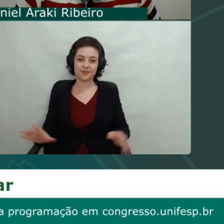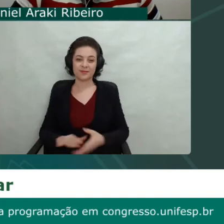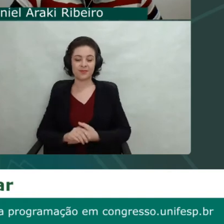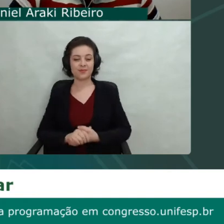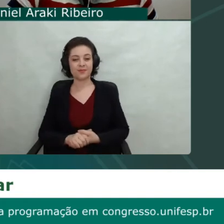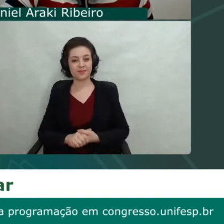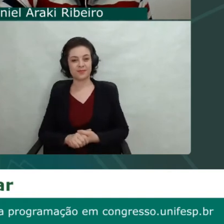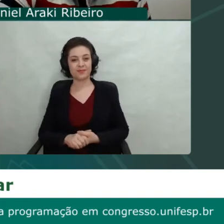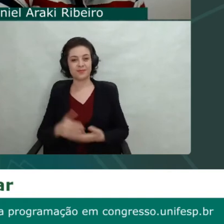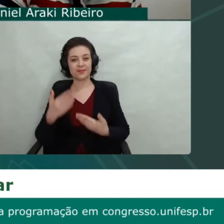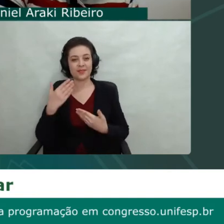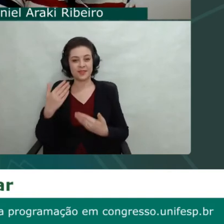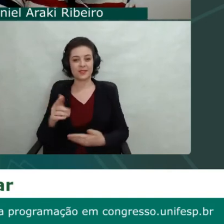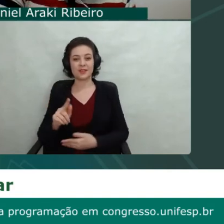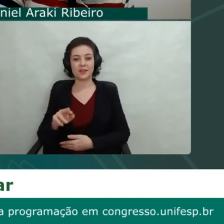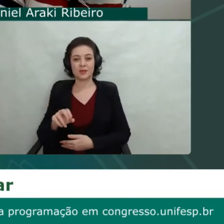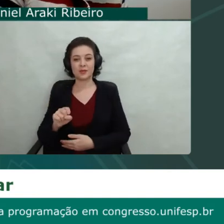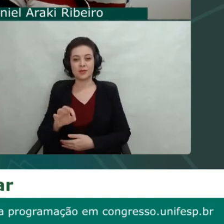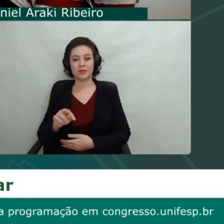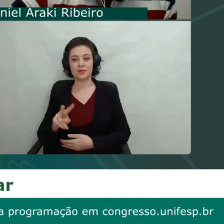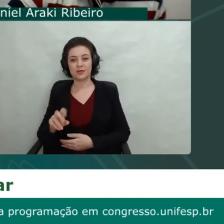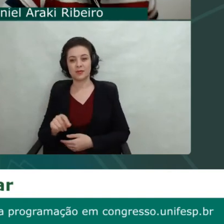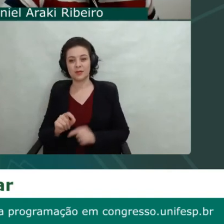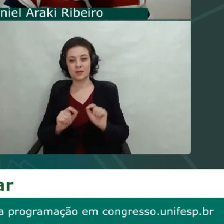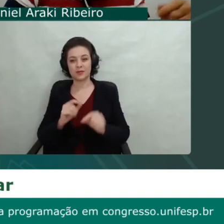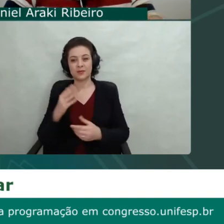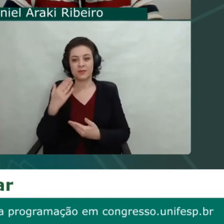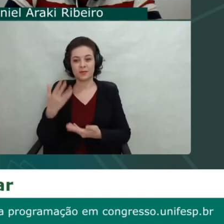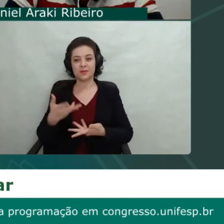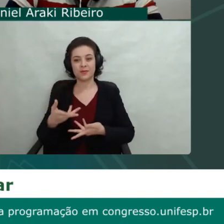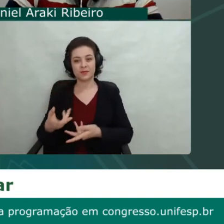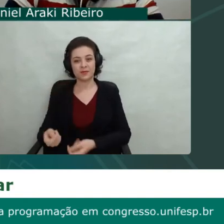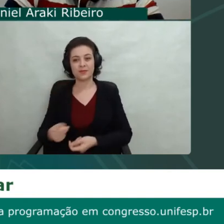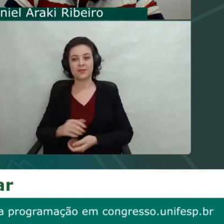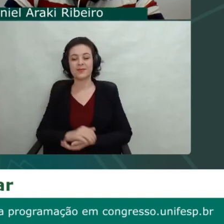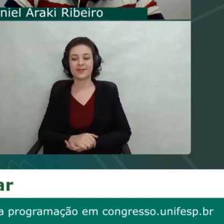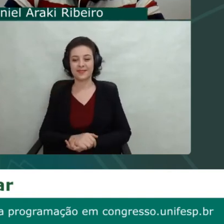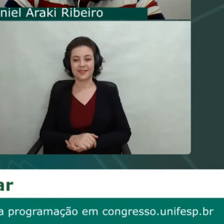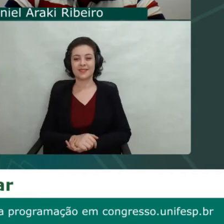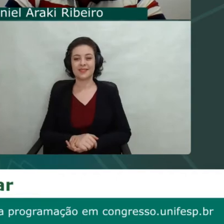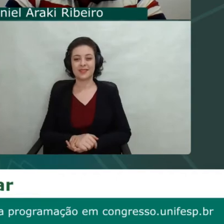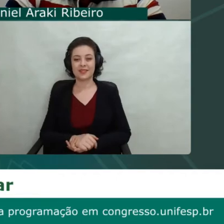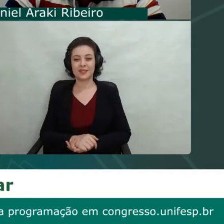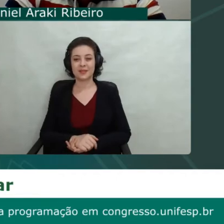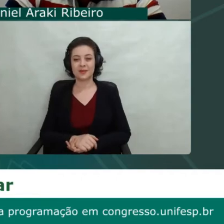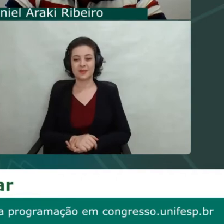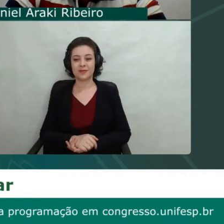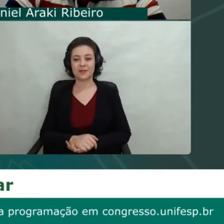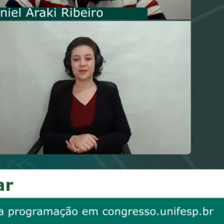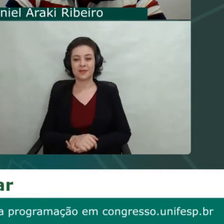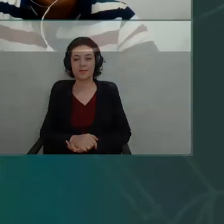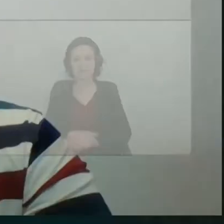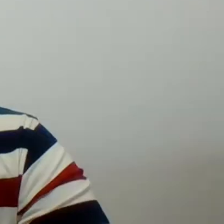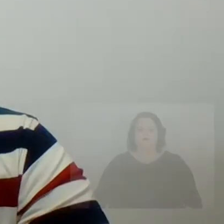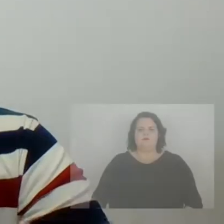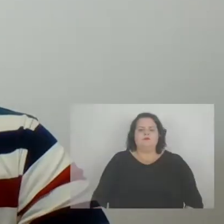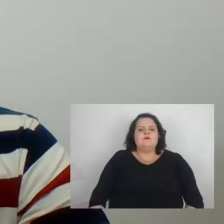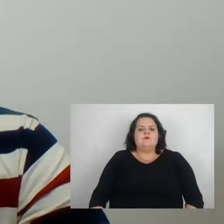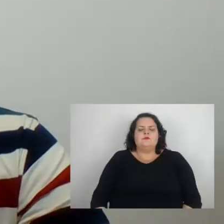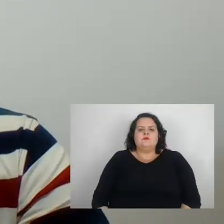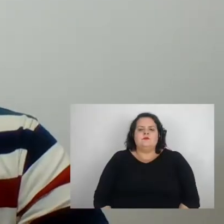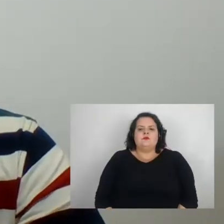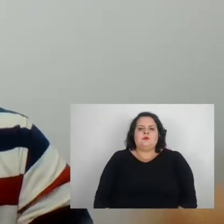Obrigado, Gustavo, pela apresentação, pelos giros. É um prazer eu estar aqui hoje